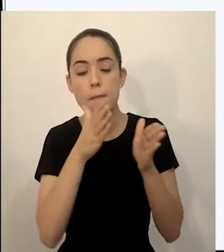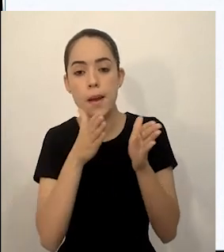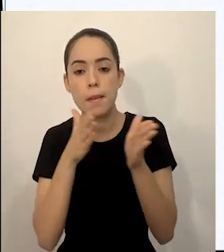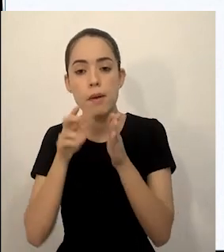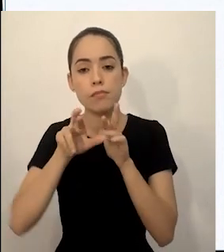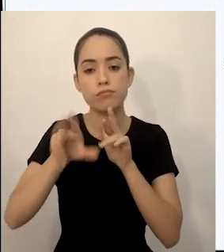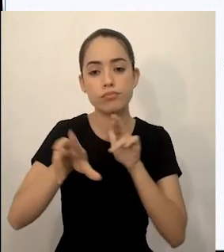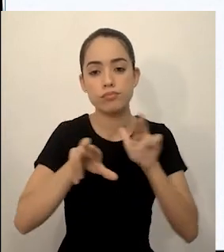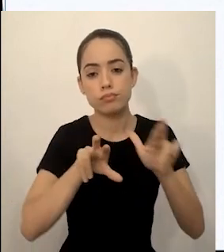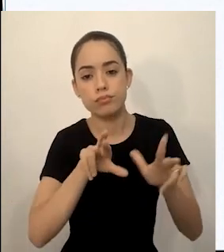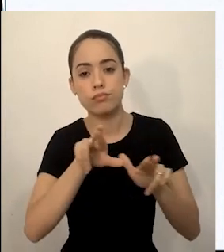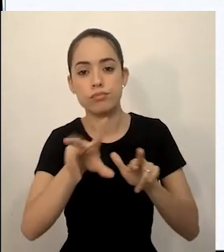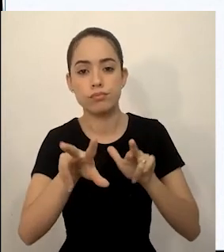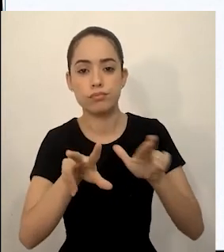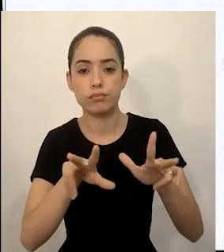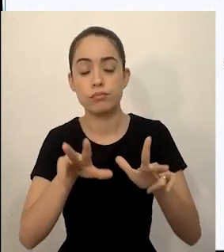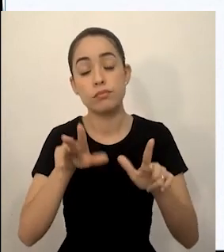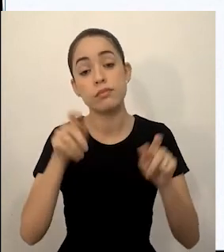diferenciados.